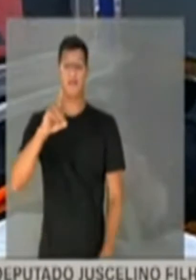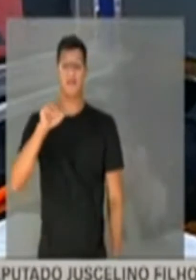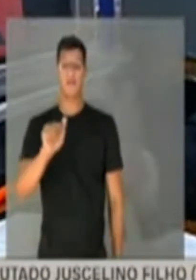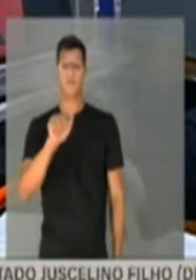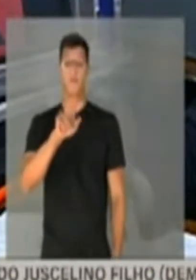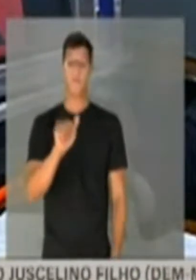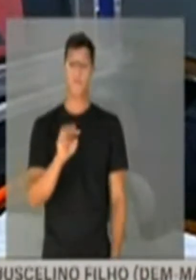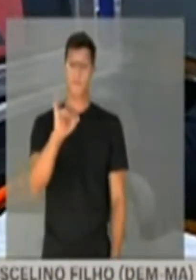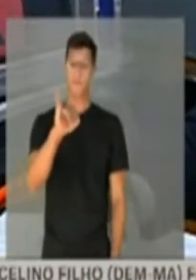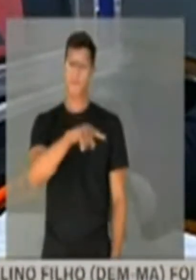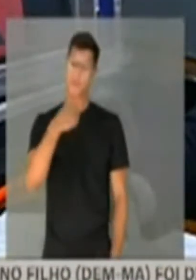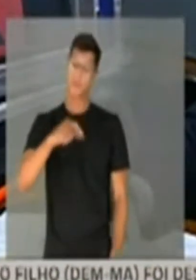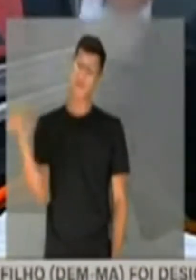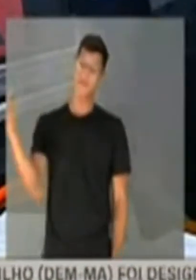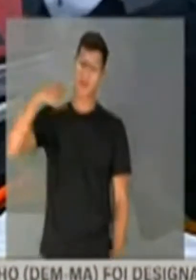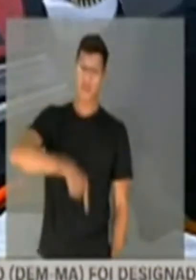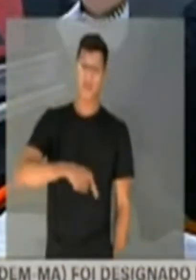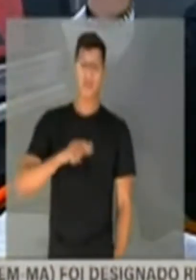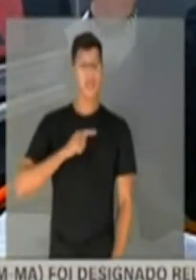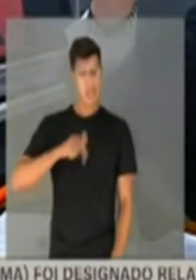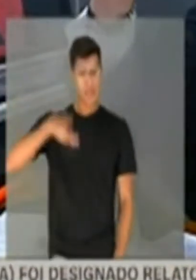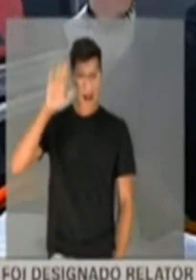Davat. Ele precisa vir aqui.